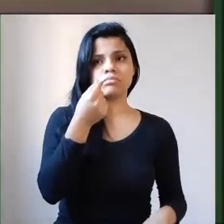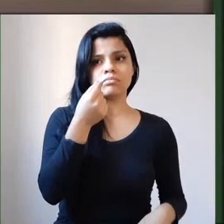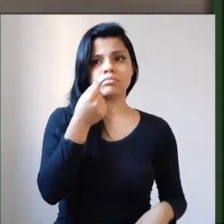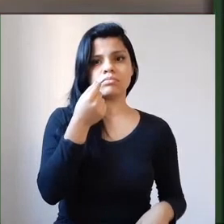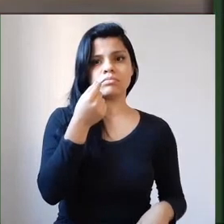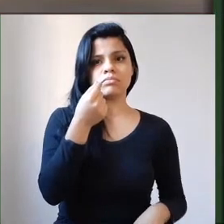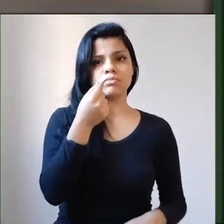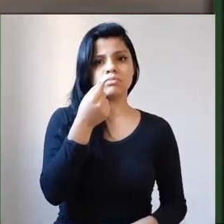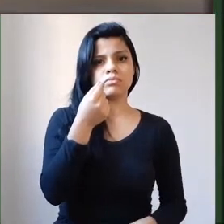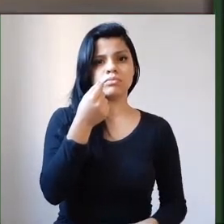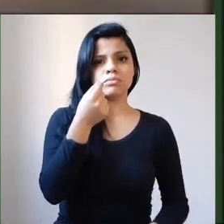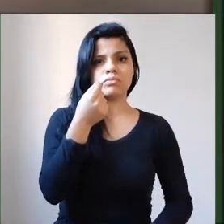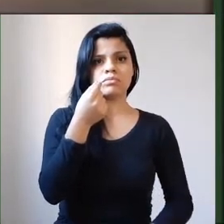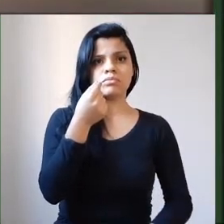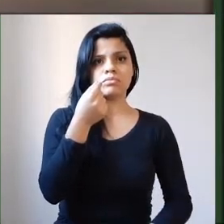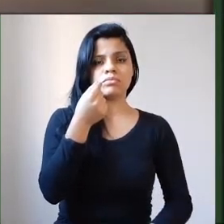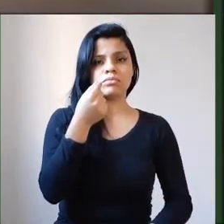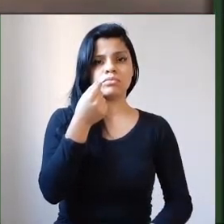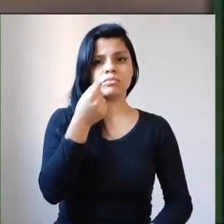tinha viajado.